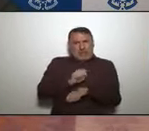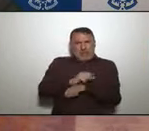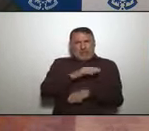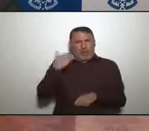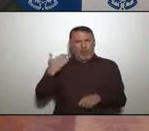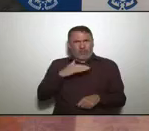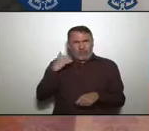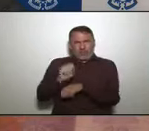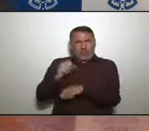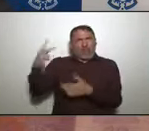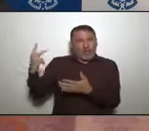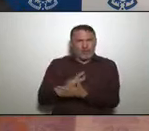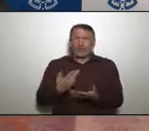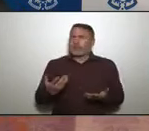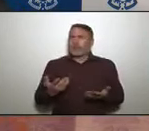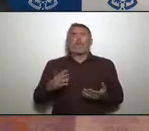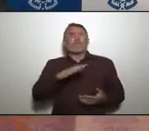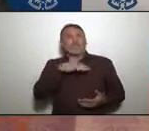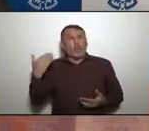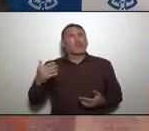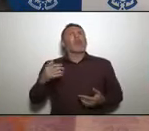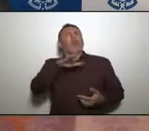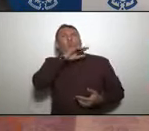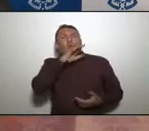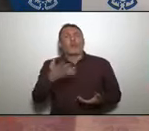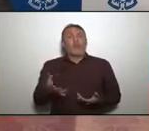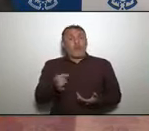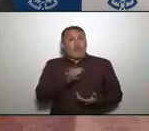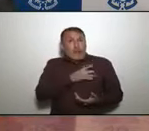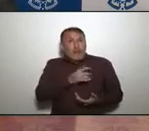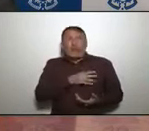O medo pode ser, neste momento, né,